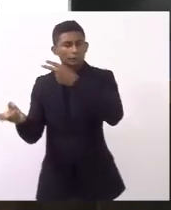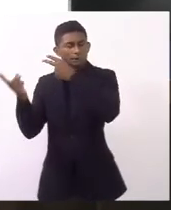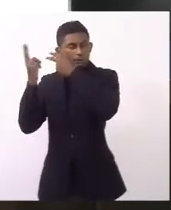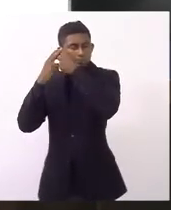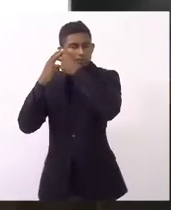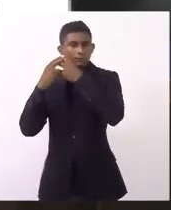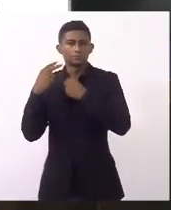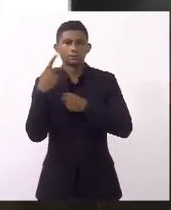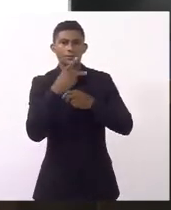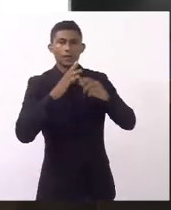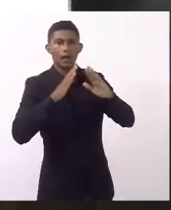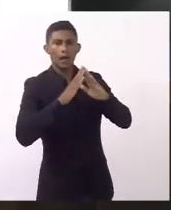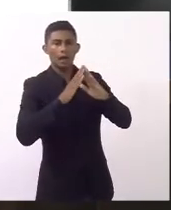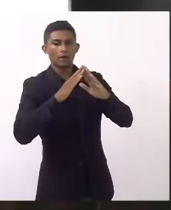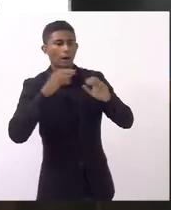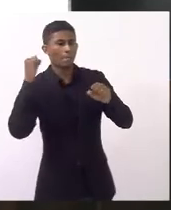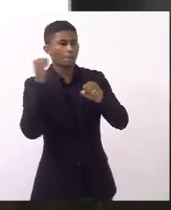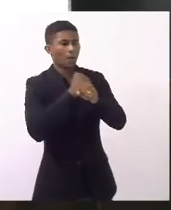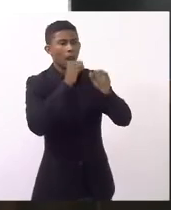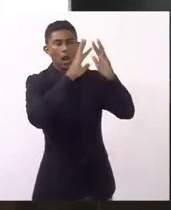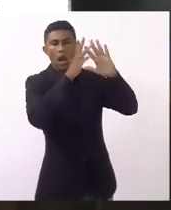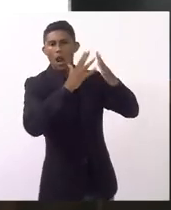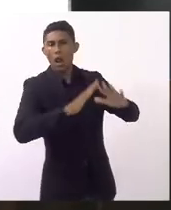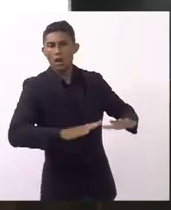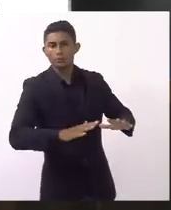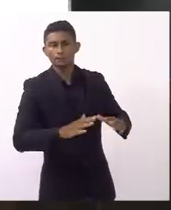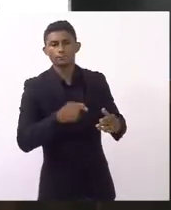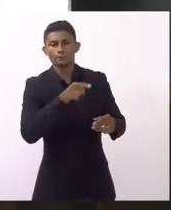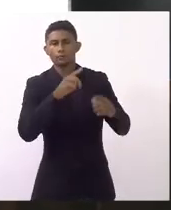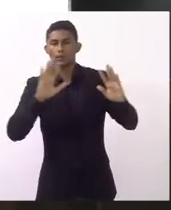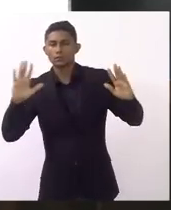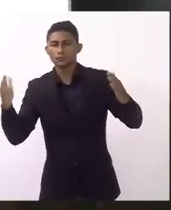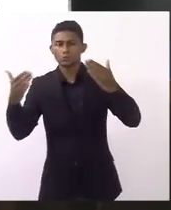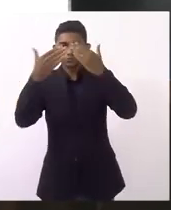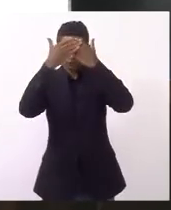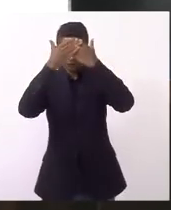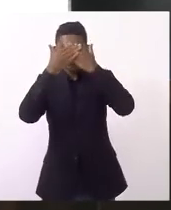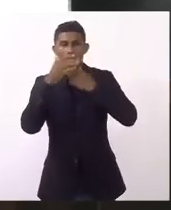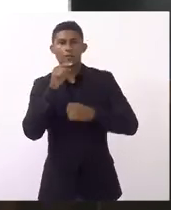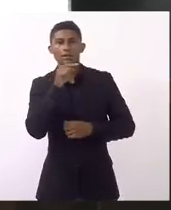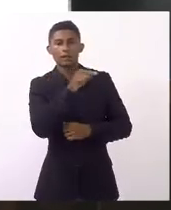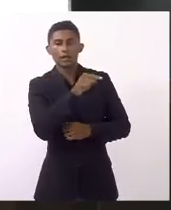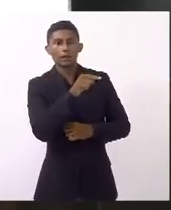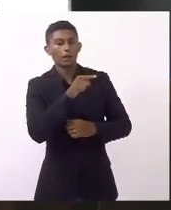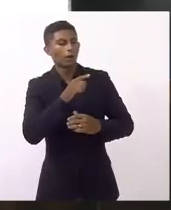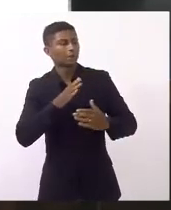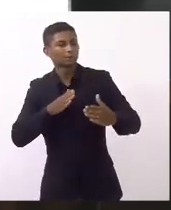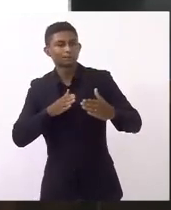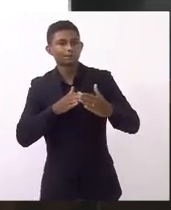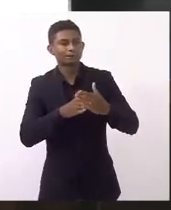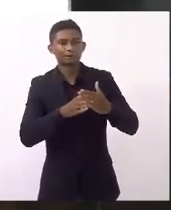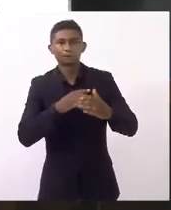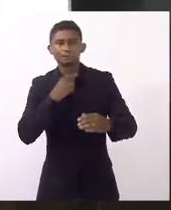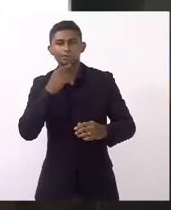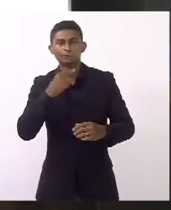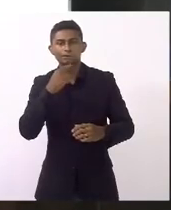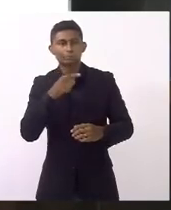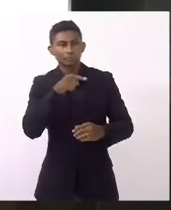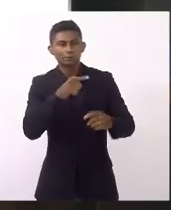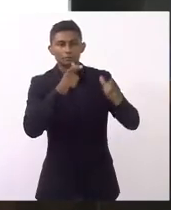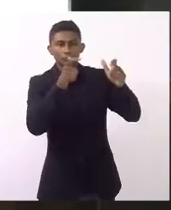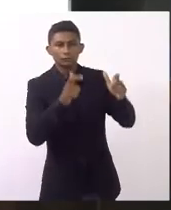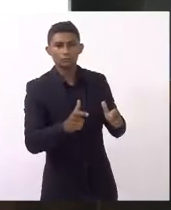sua casa foi demolida EA sacerdotisa foi impedida de ser rei assentada no interior da